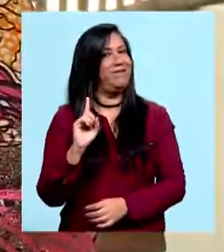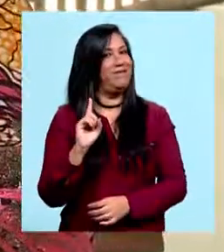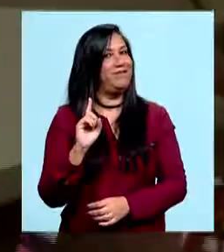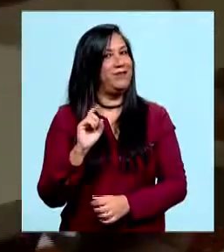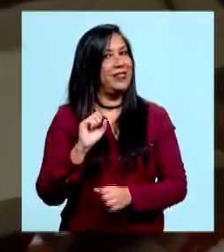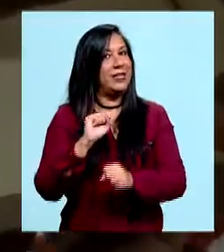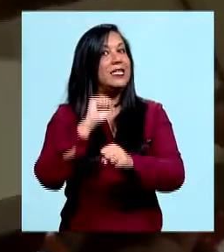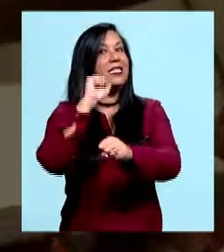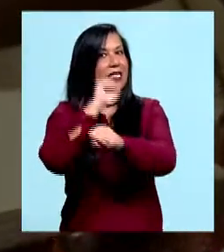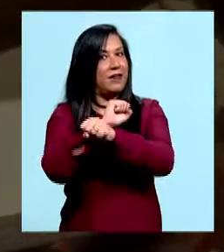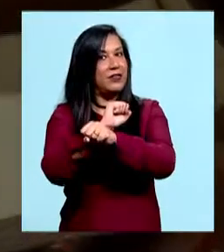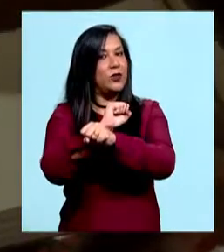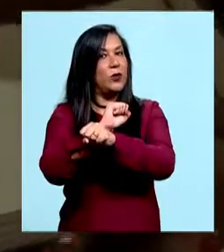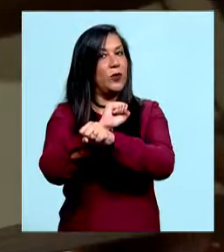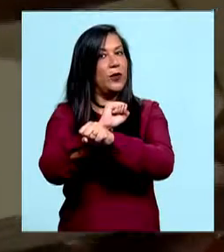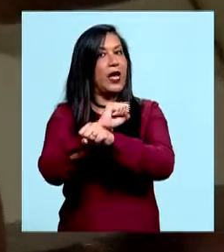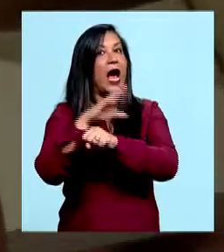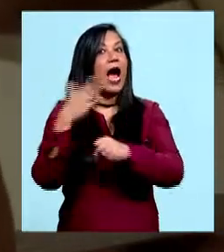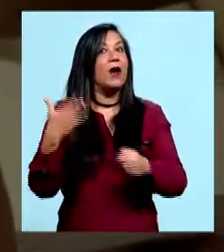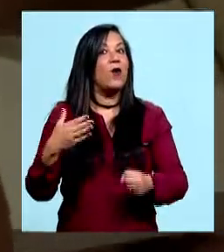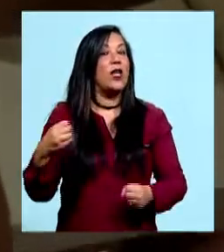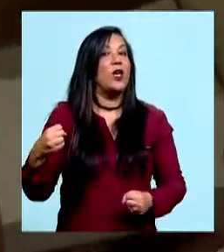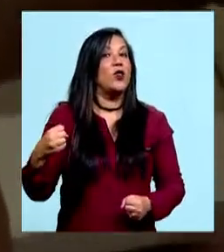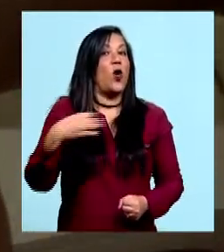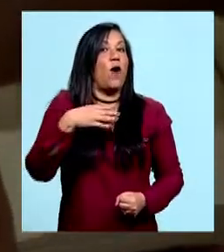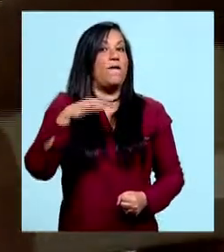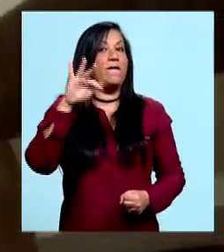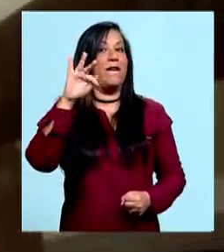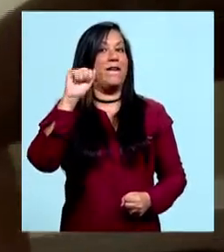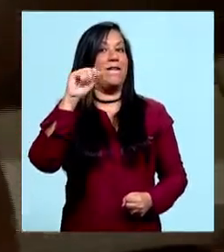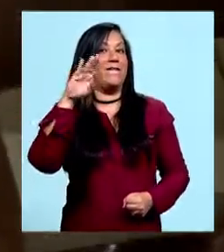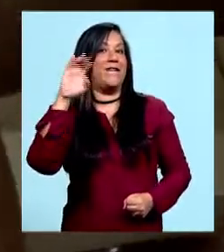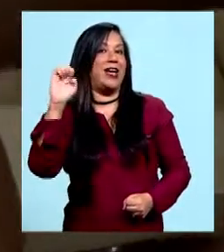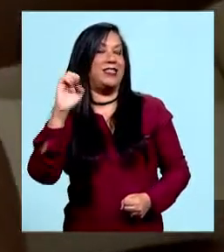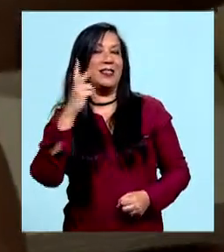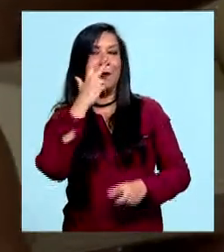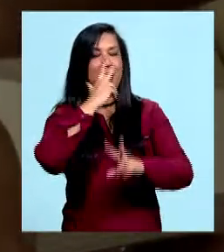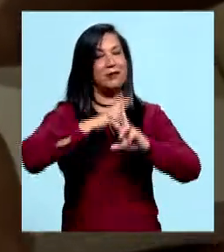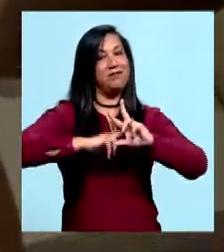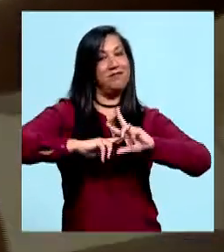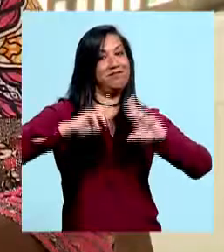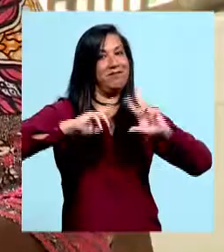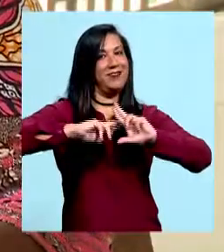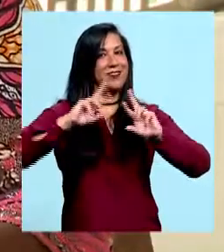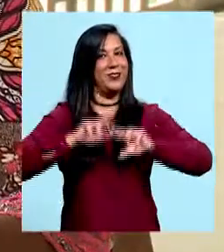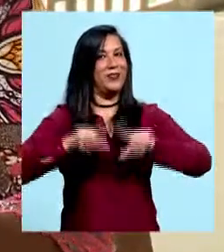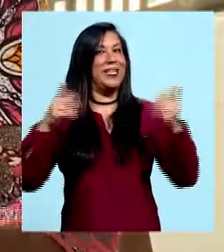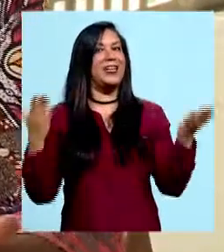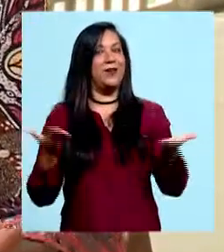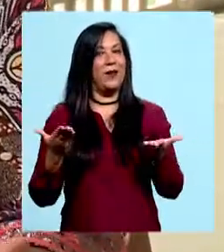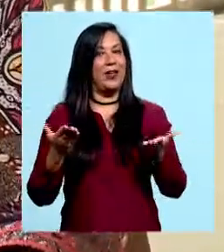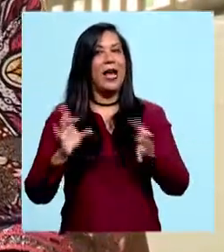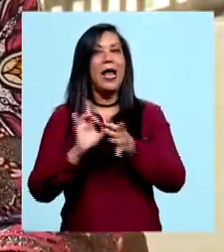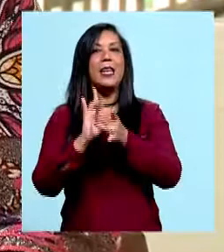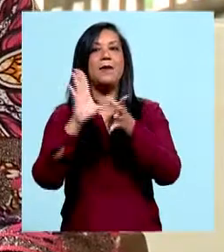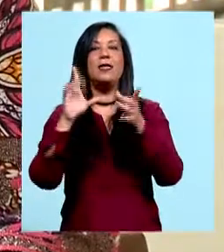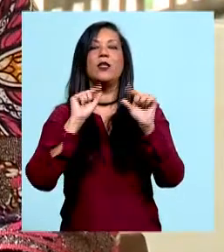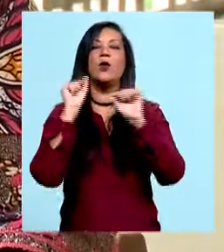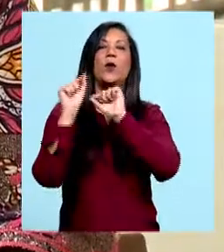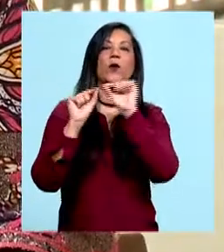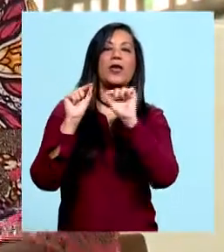Escravatura assim, antiga, com nova face. Vestido novo em corpo velho. Portanto, a liberdade é